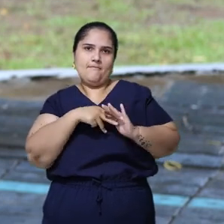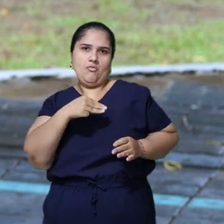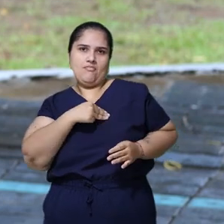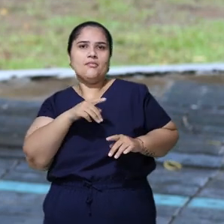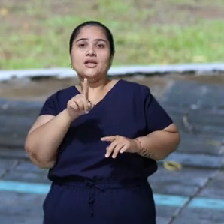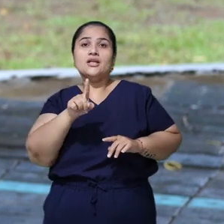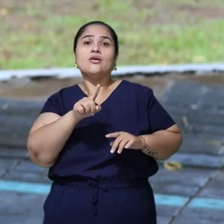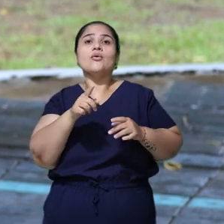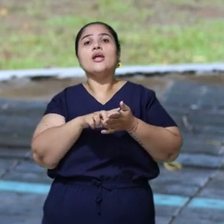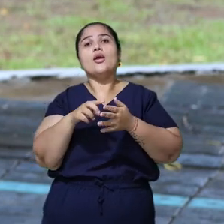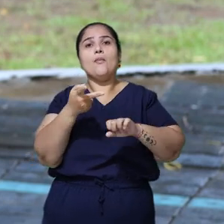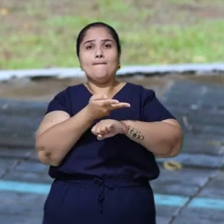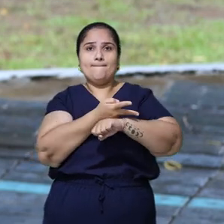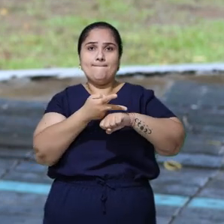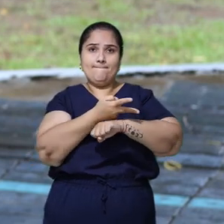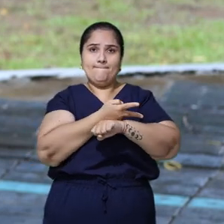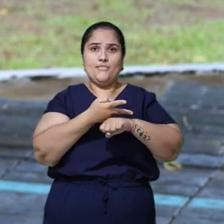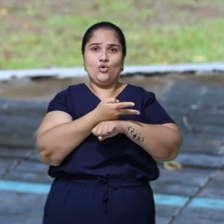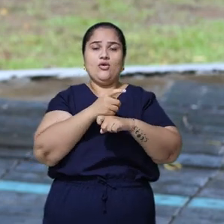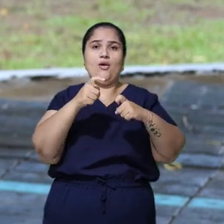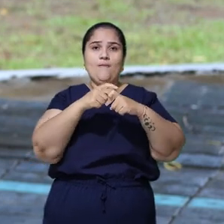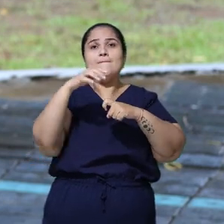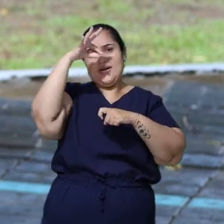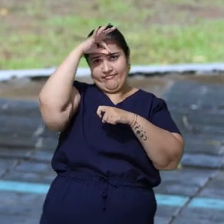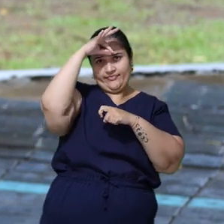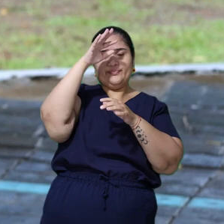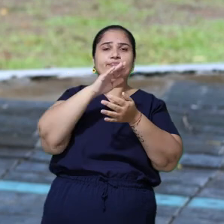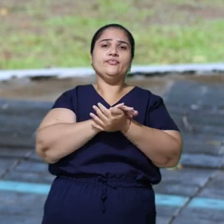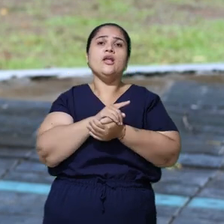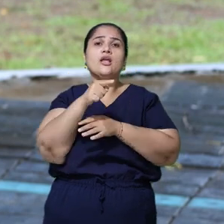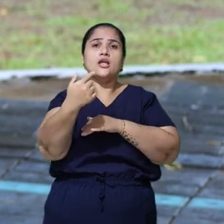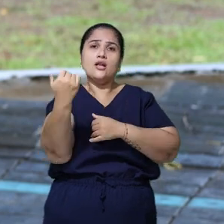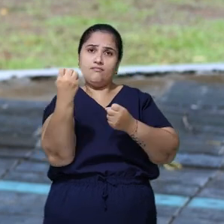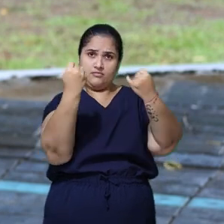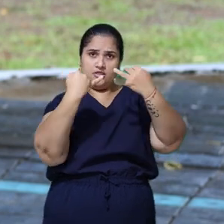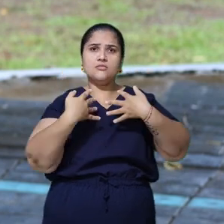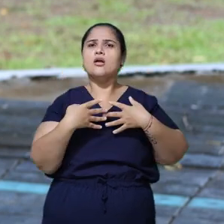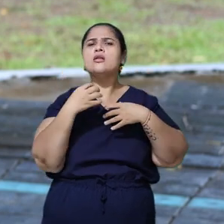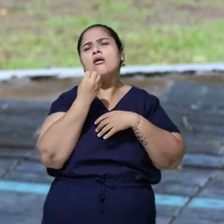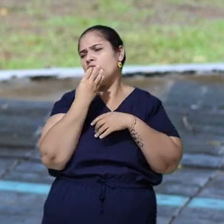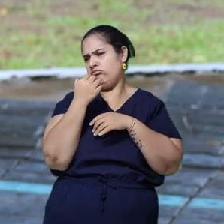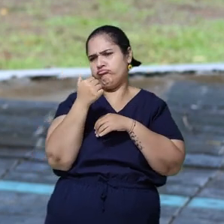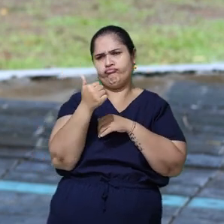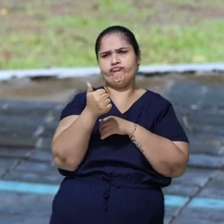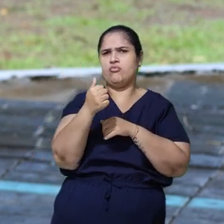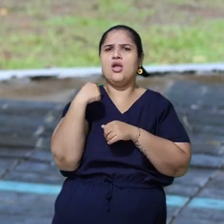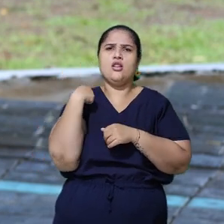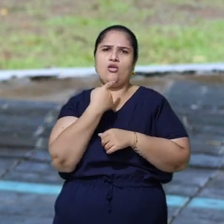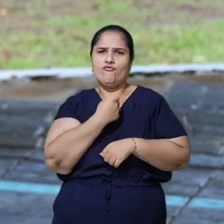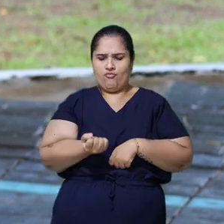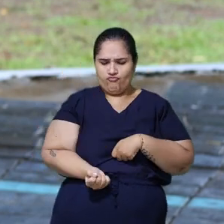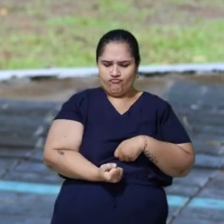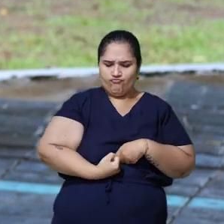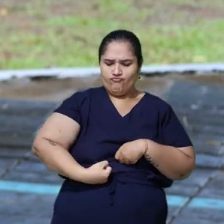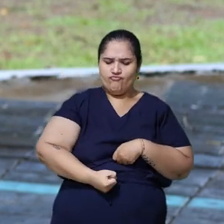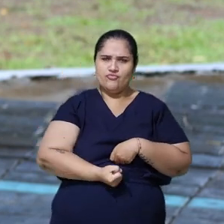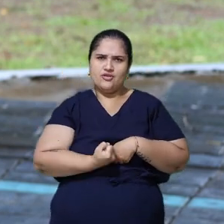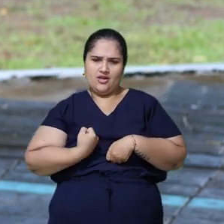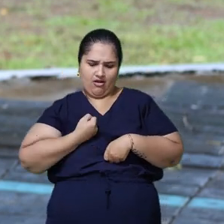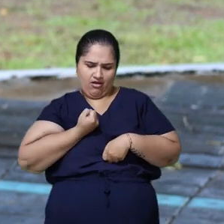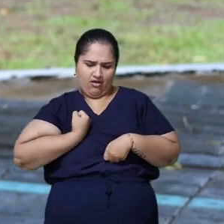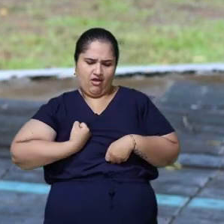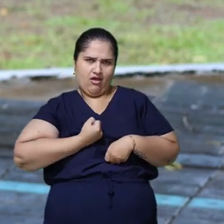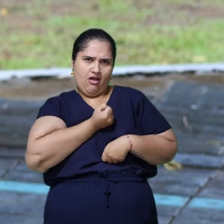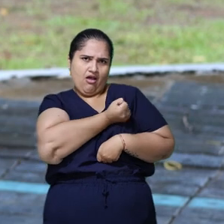um ginecologista, onde ele falou que estava tudo bem, a gente fez uma ultrassom, ficou tudo certo. Só que ele não